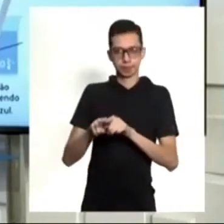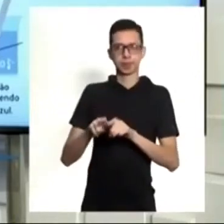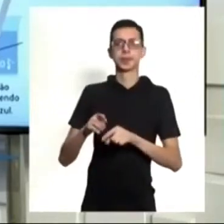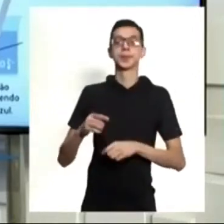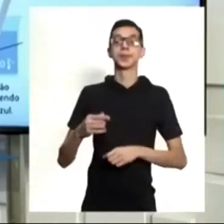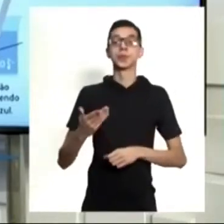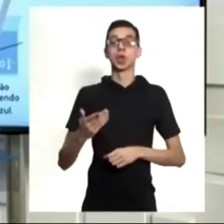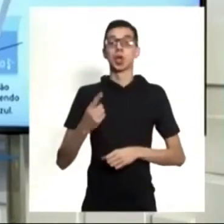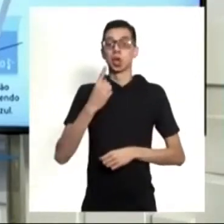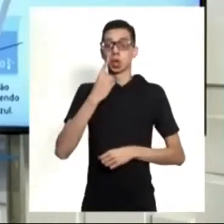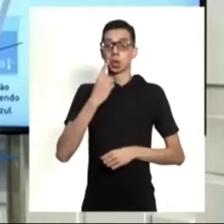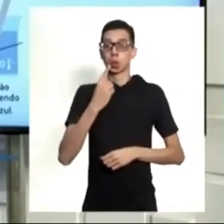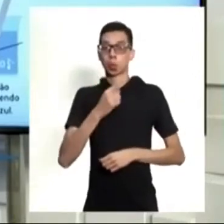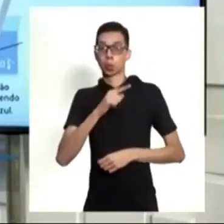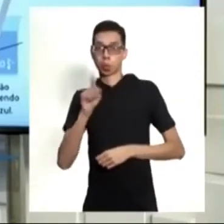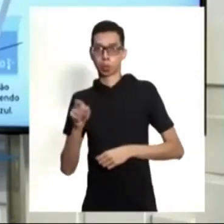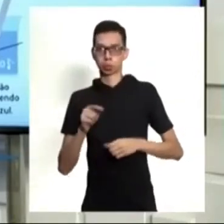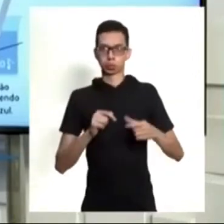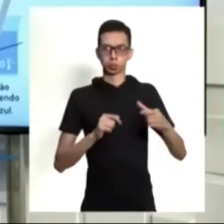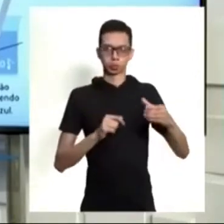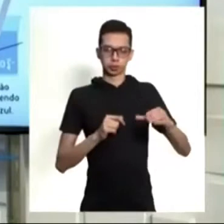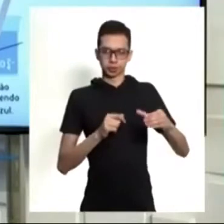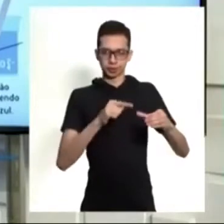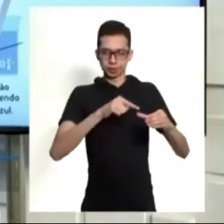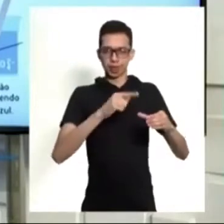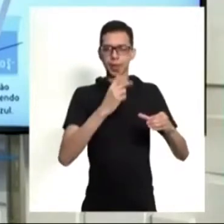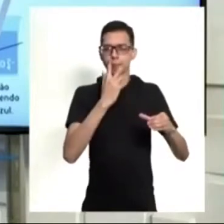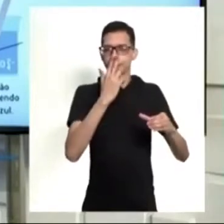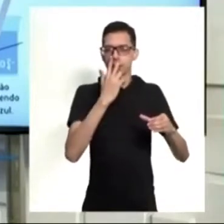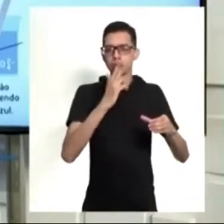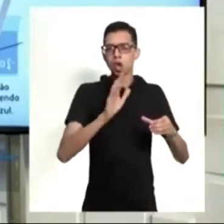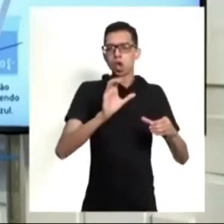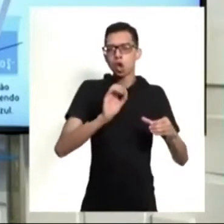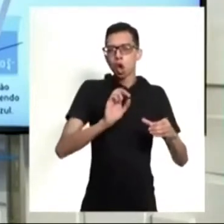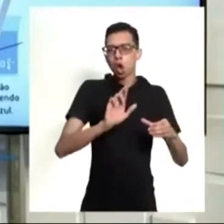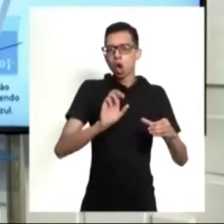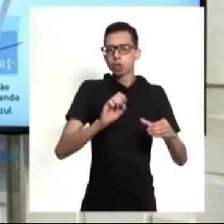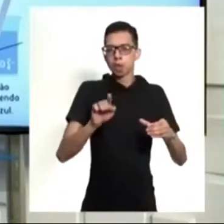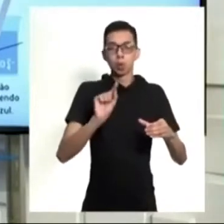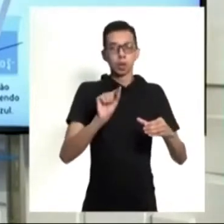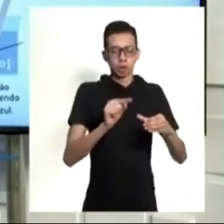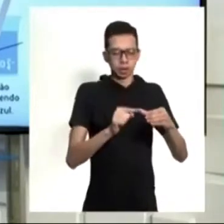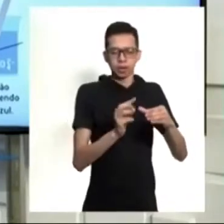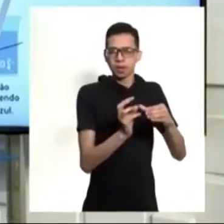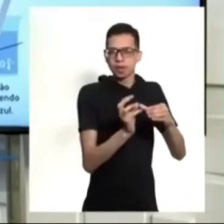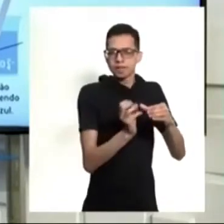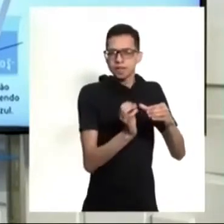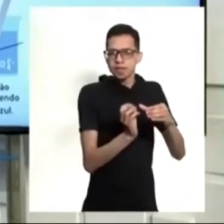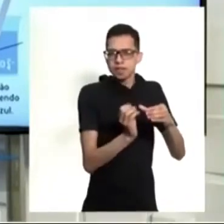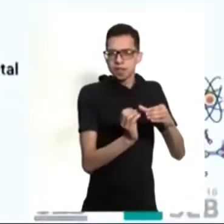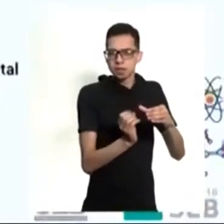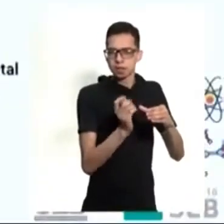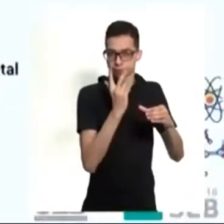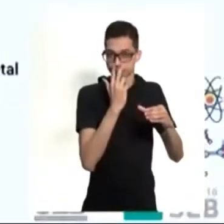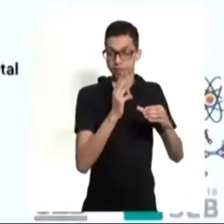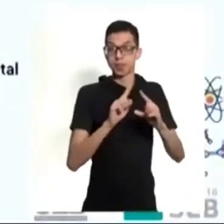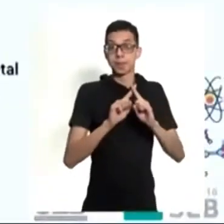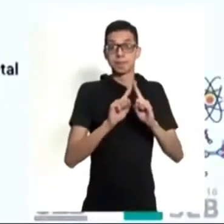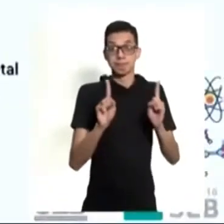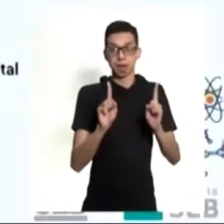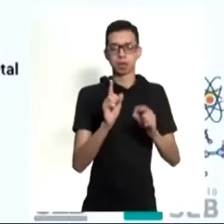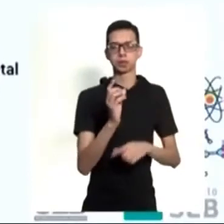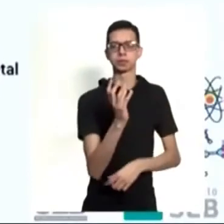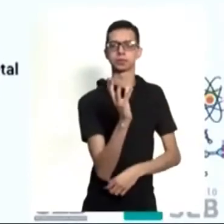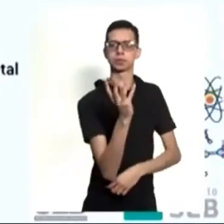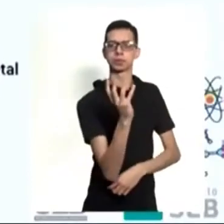outro lado ele percebe uma corrosão aqui nesse eletrodo de zinco, nesse pedacinho de zinco. E a lâmpada fica acesa, né?